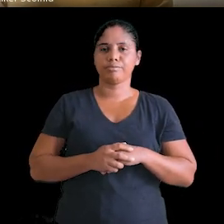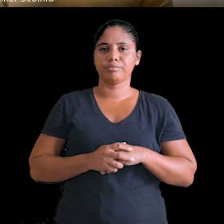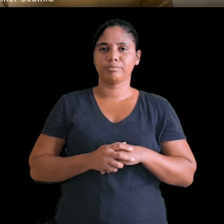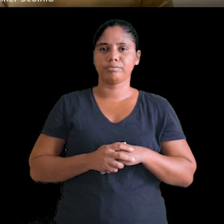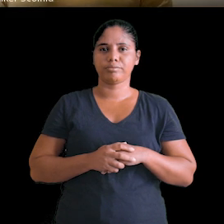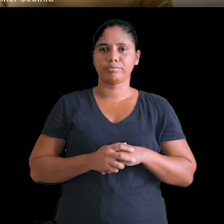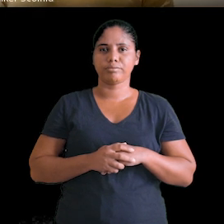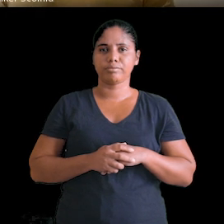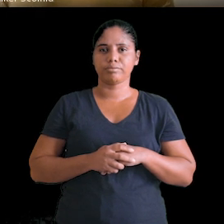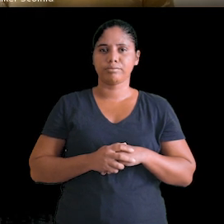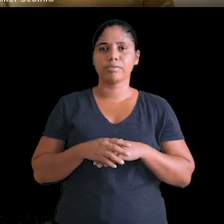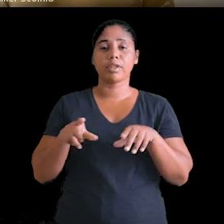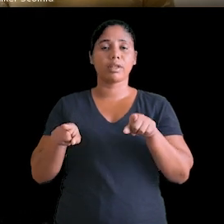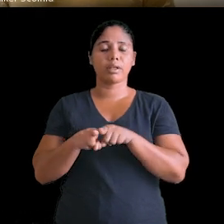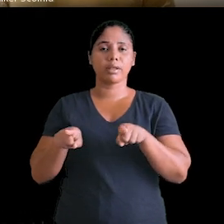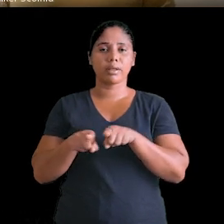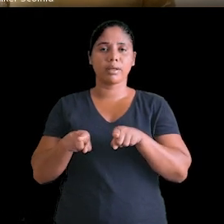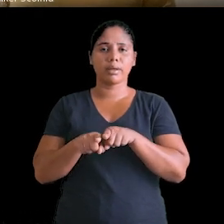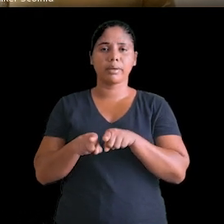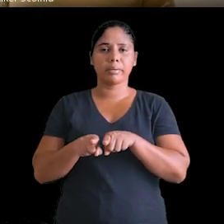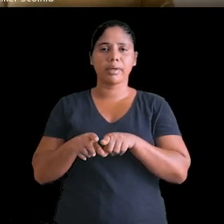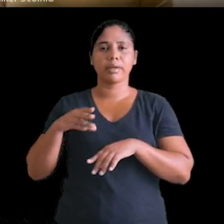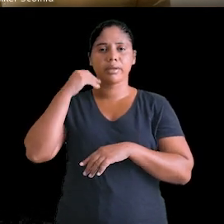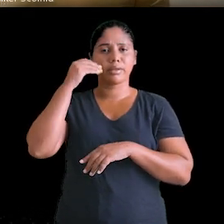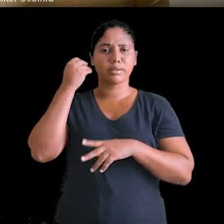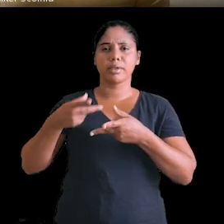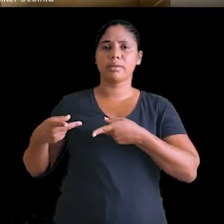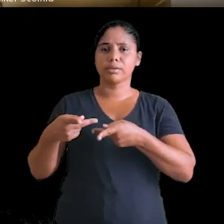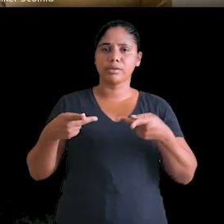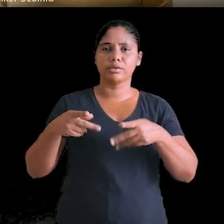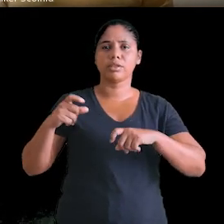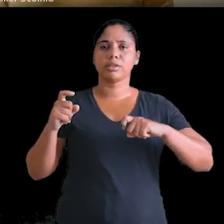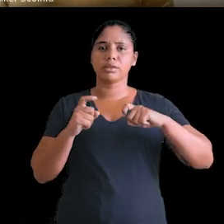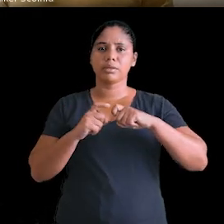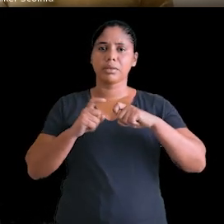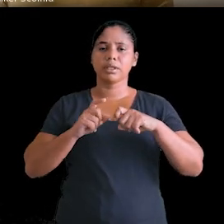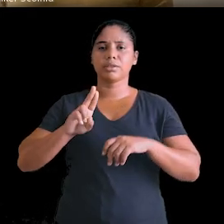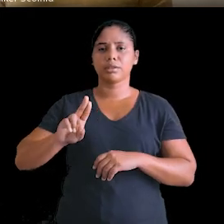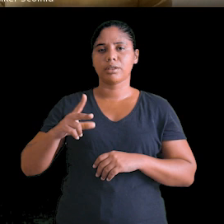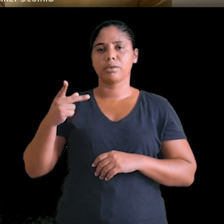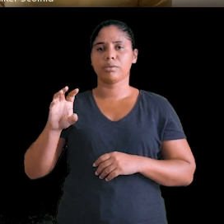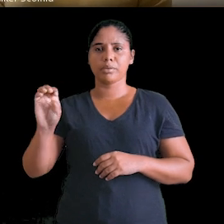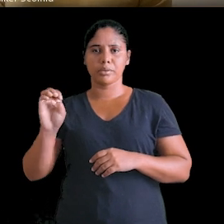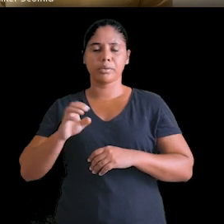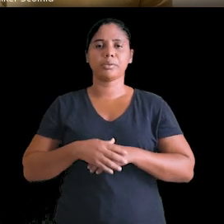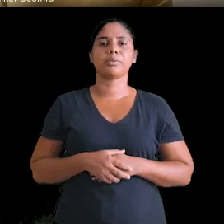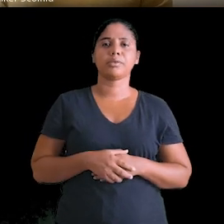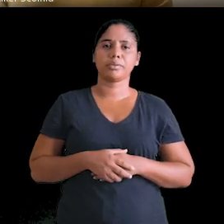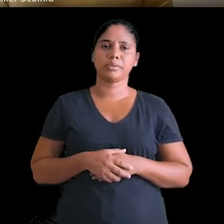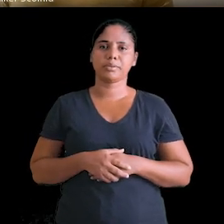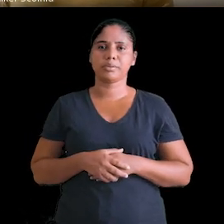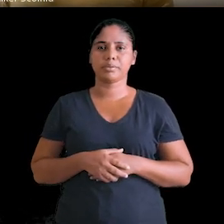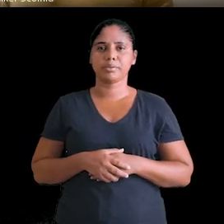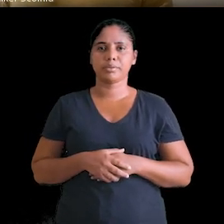da UPE, com lotação no Hospital Agamenon Magalhães. Também sou docente da FENSG UPE e também do Departamento de Enfermagem